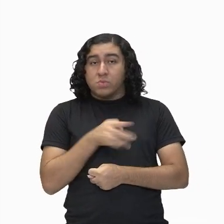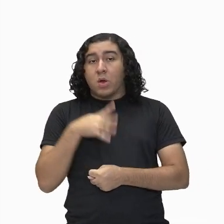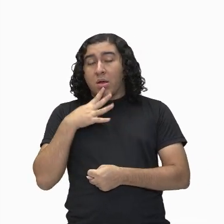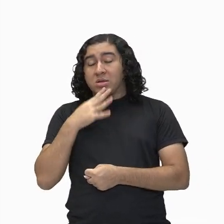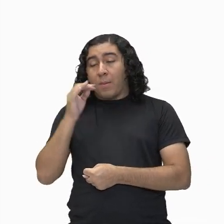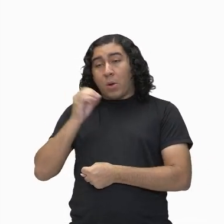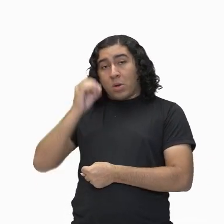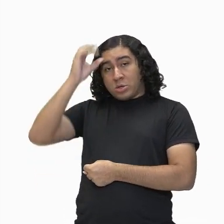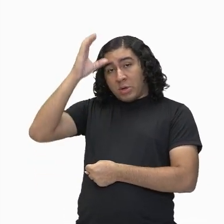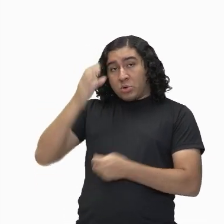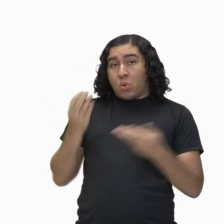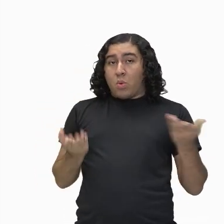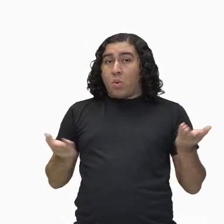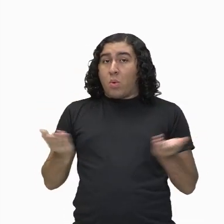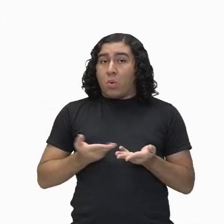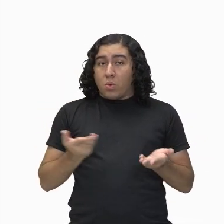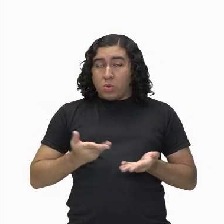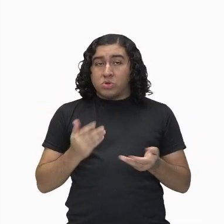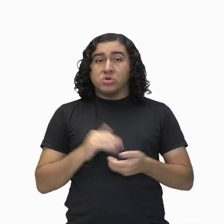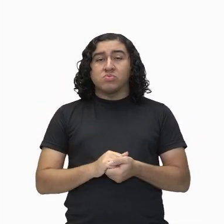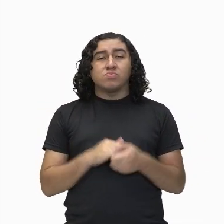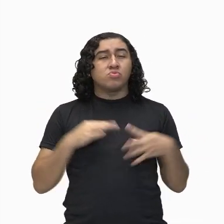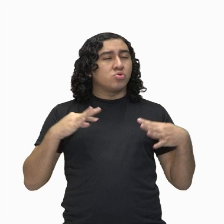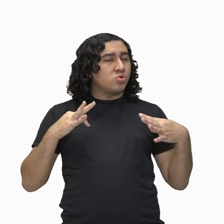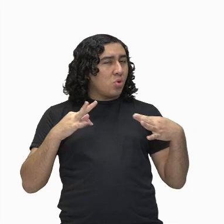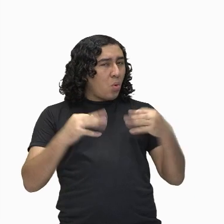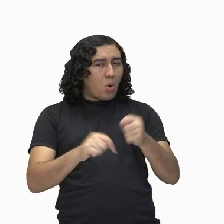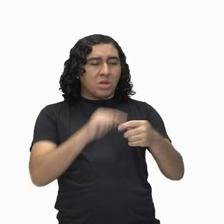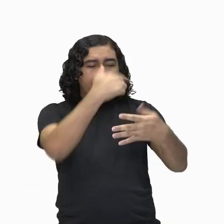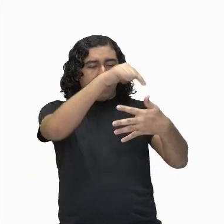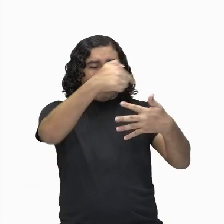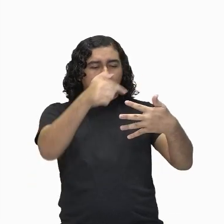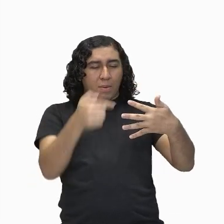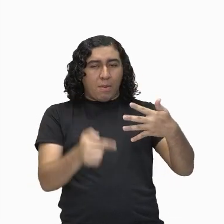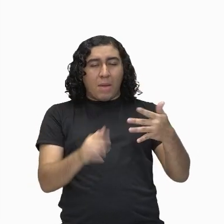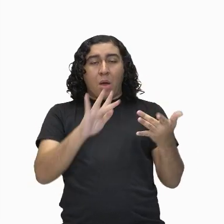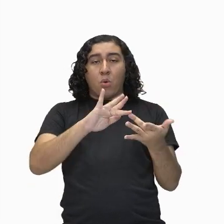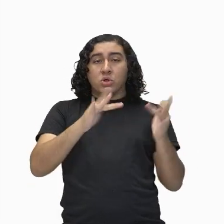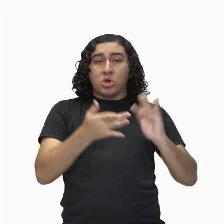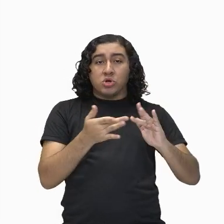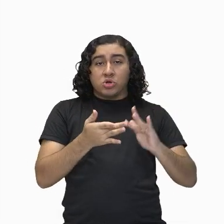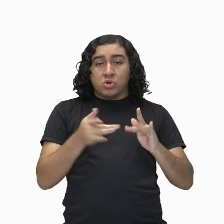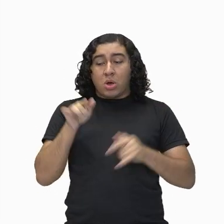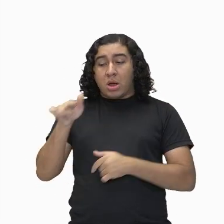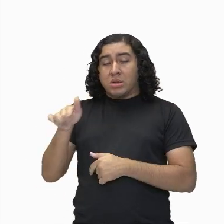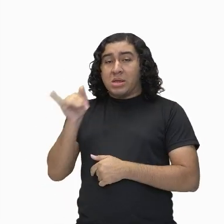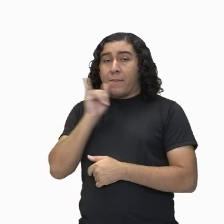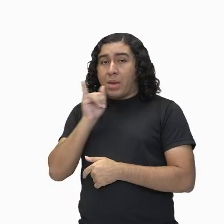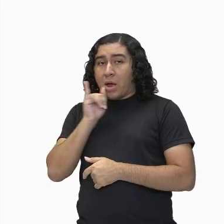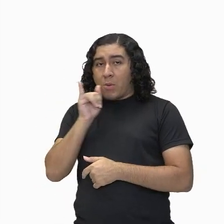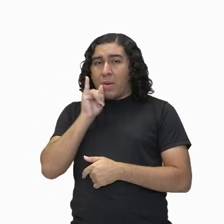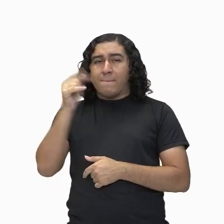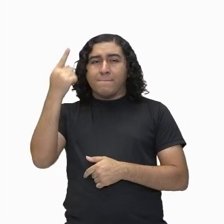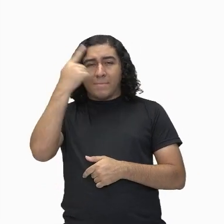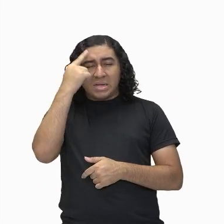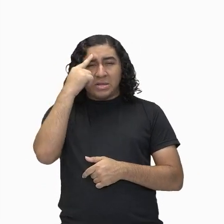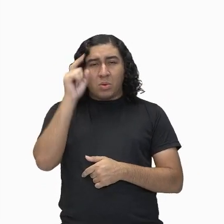todas aquelas esferas que a gente vem conhecendo até o momento, segundo Bauman, está de uma maneira